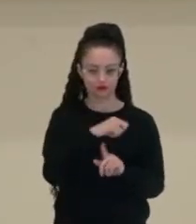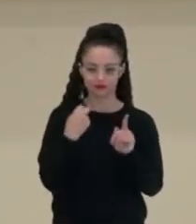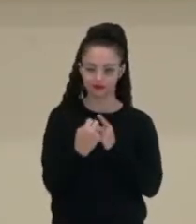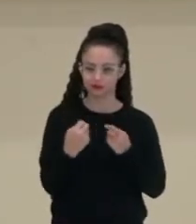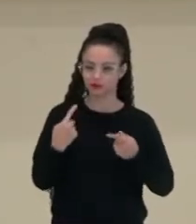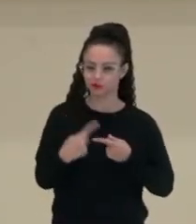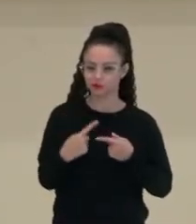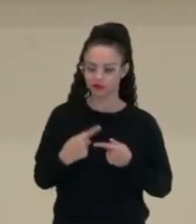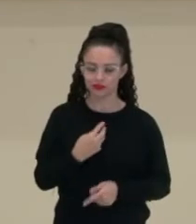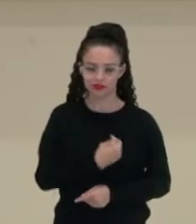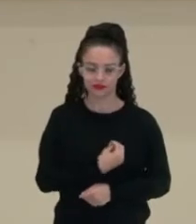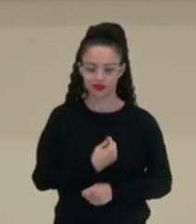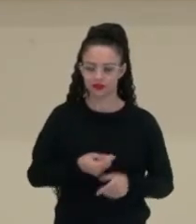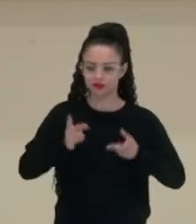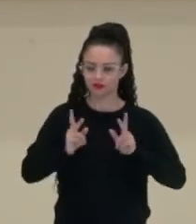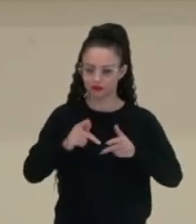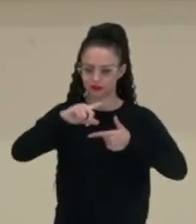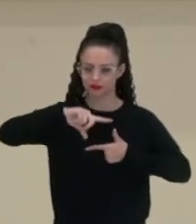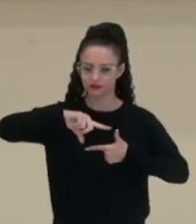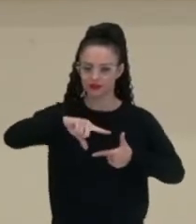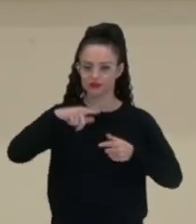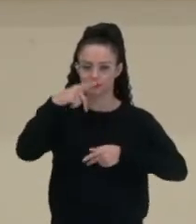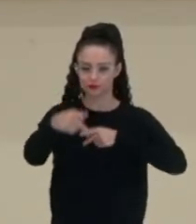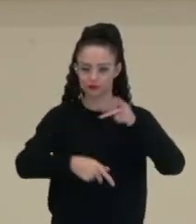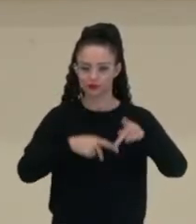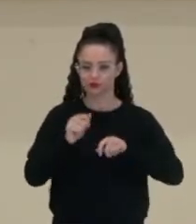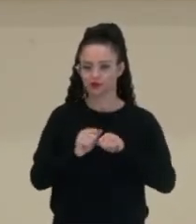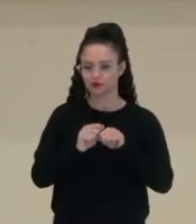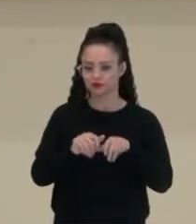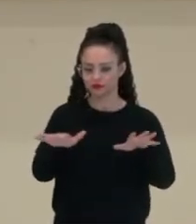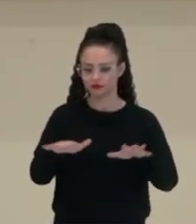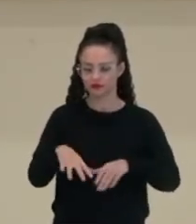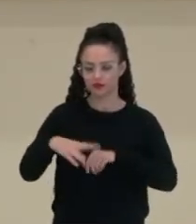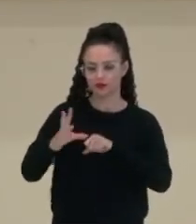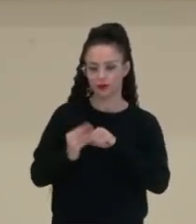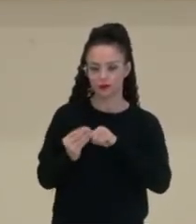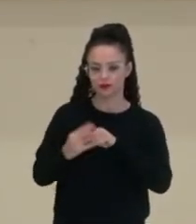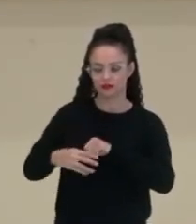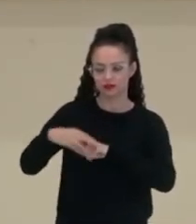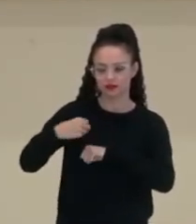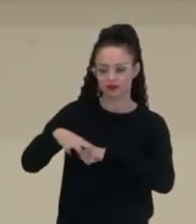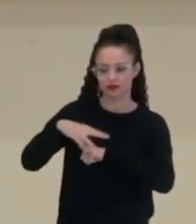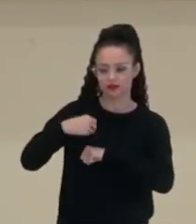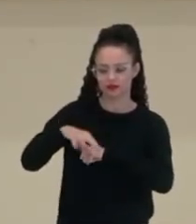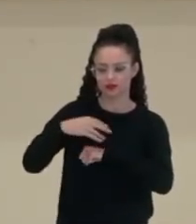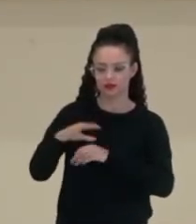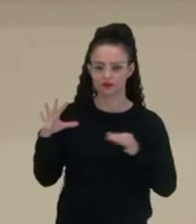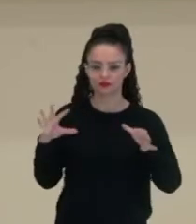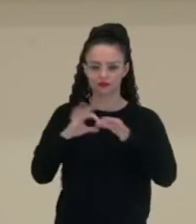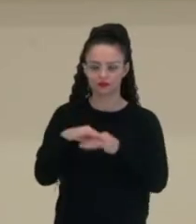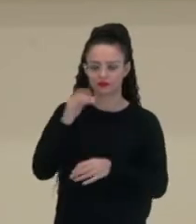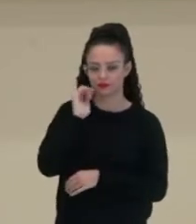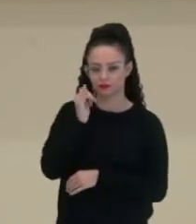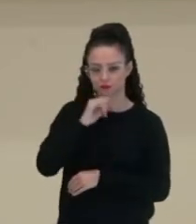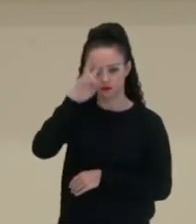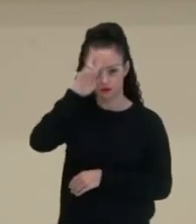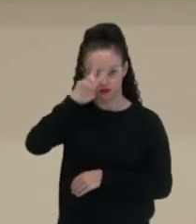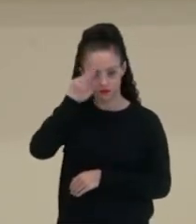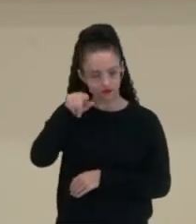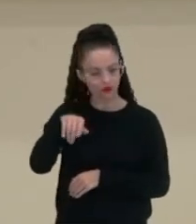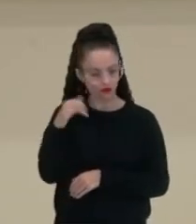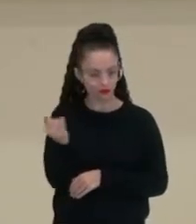está mantendo a tradição do povo e passando, né, esse conhecimento através das suas contações de história. Então ele é